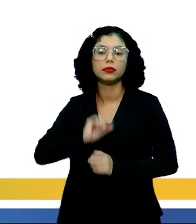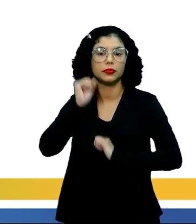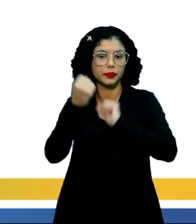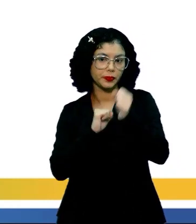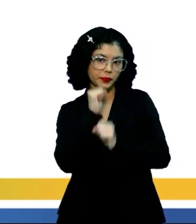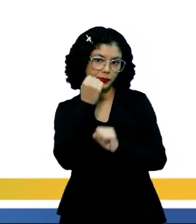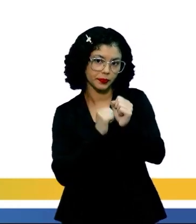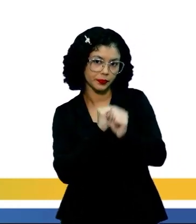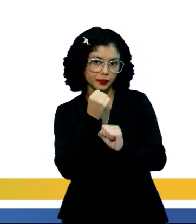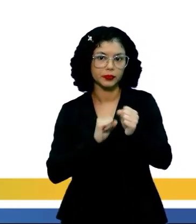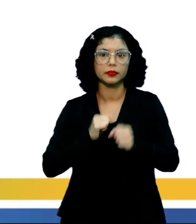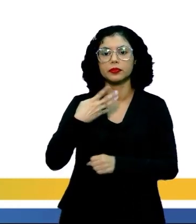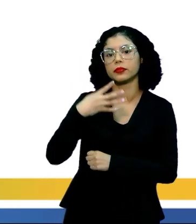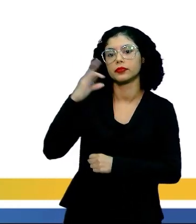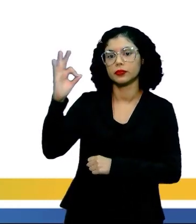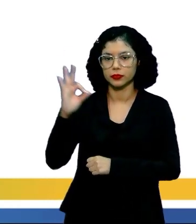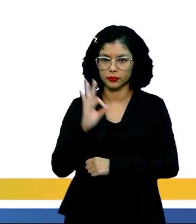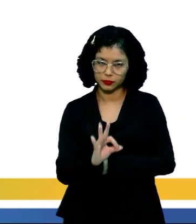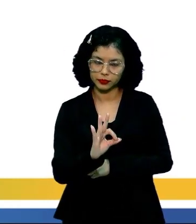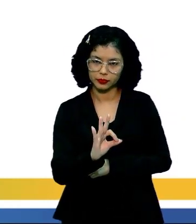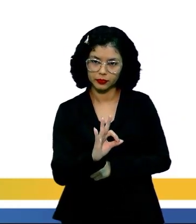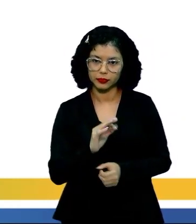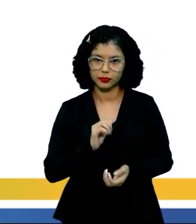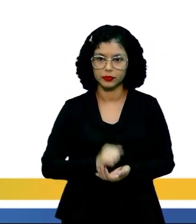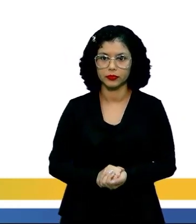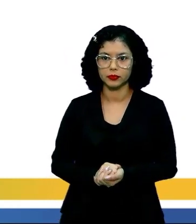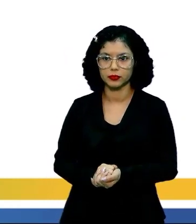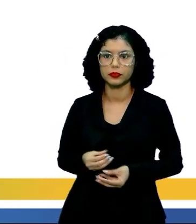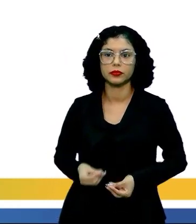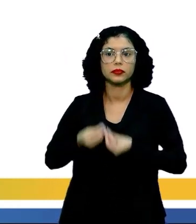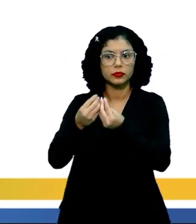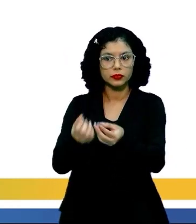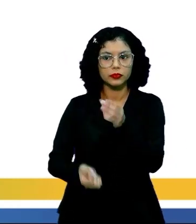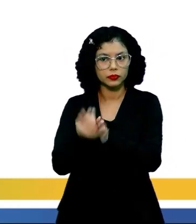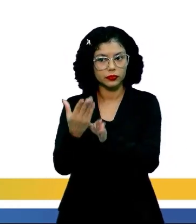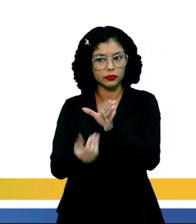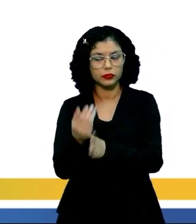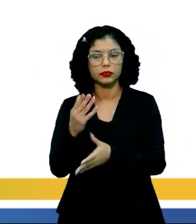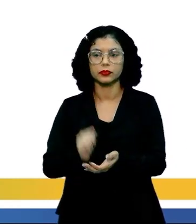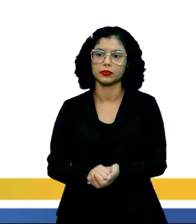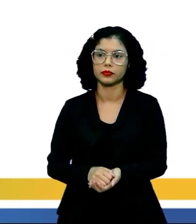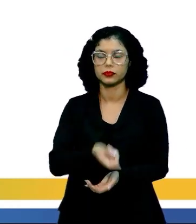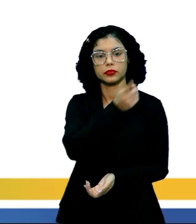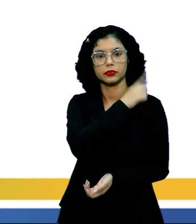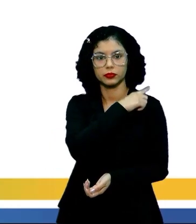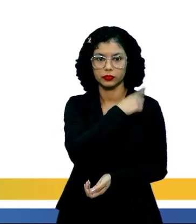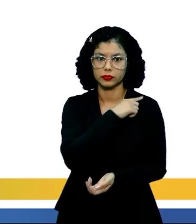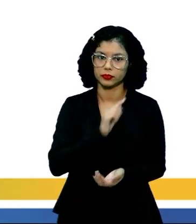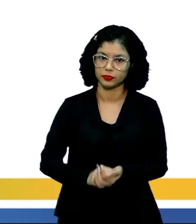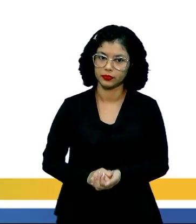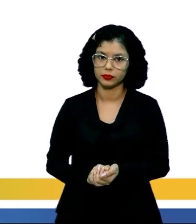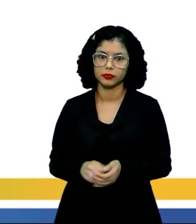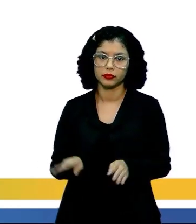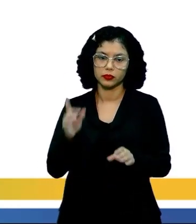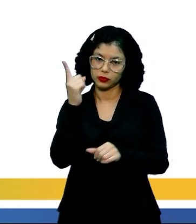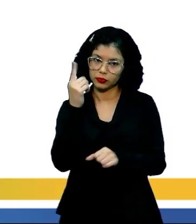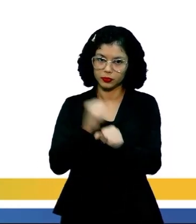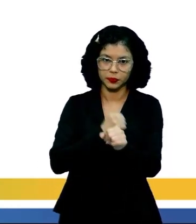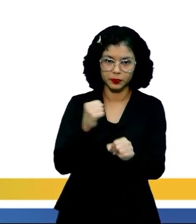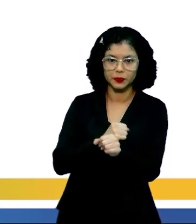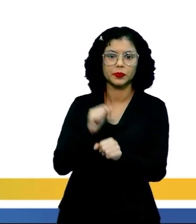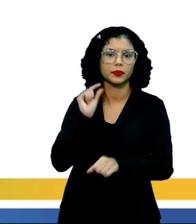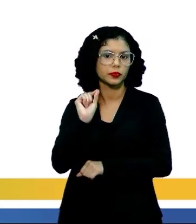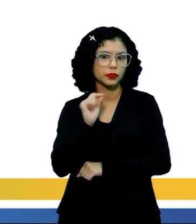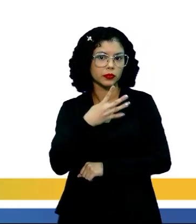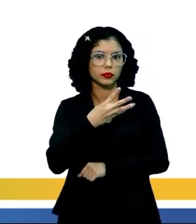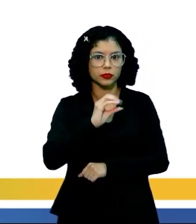pelo enunciado, a fábrica doa 4% do seu excedente de produção. E no primeiro ano, o excedente foi